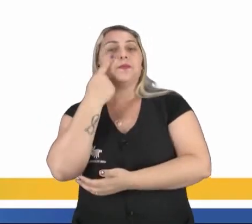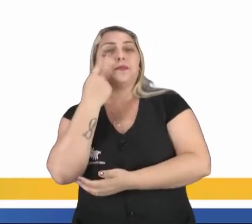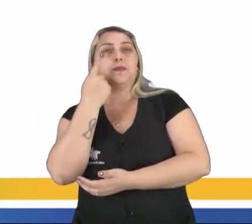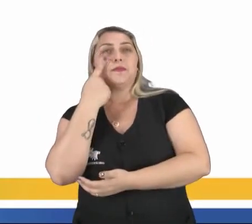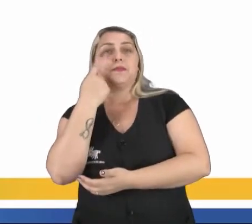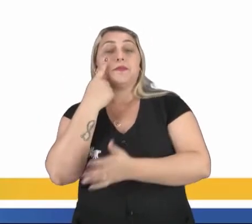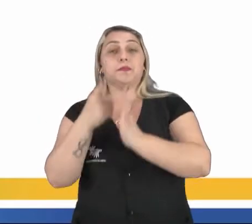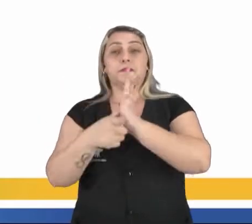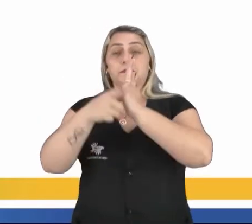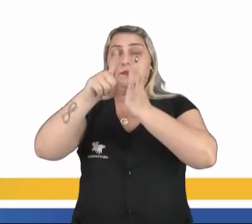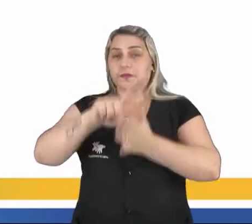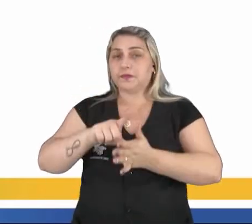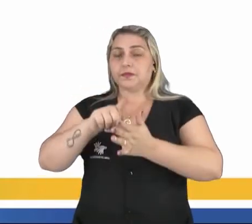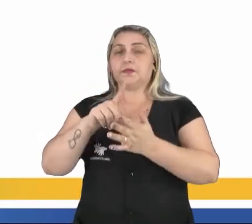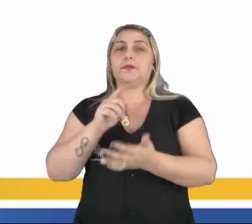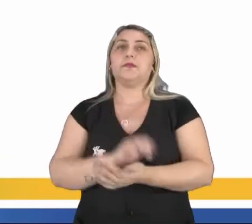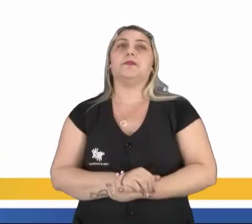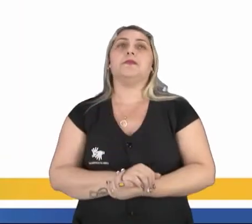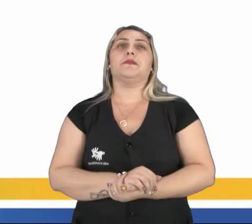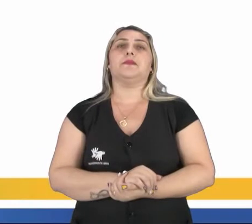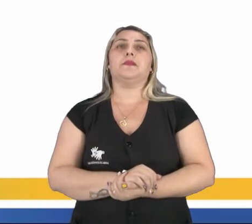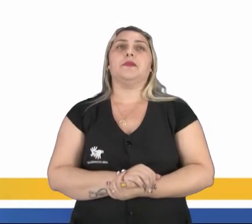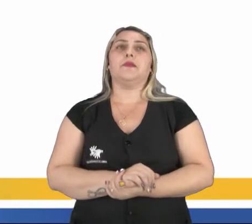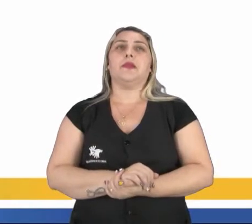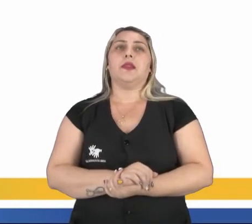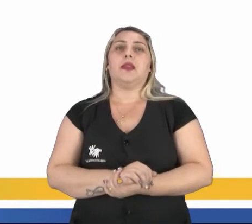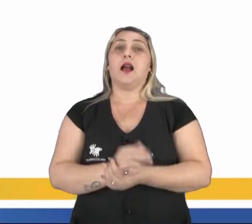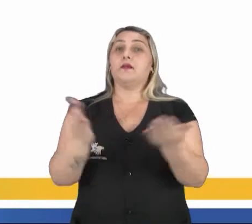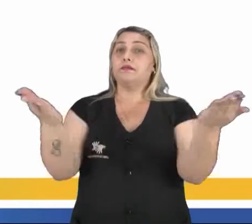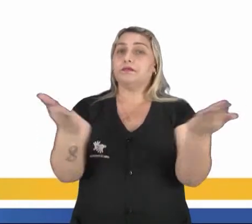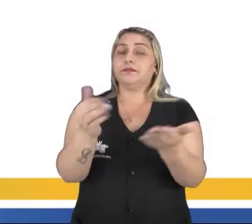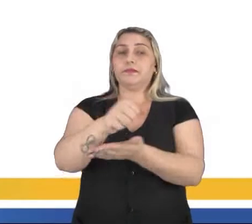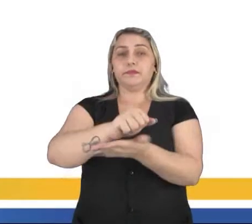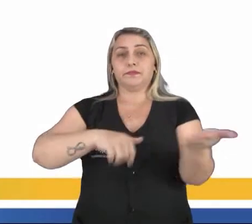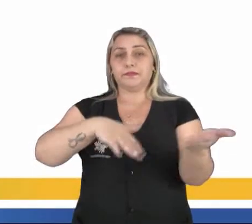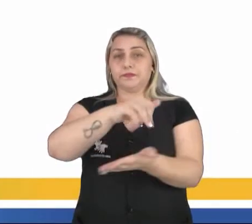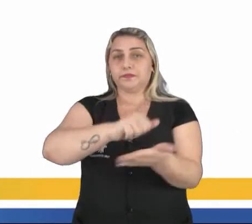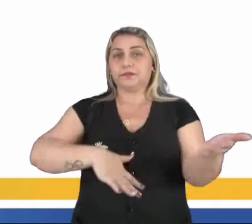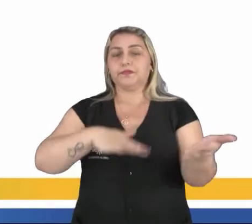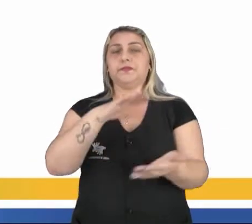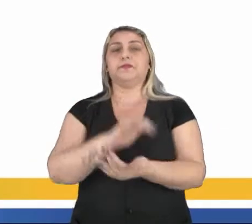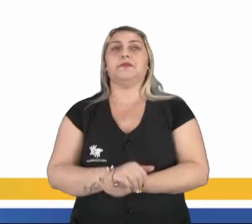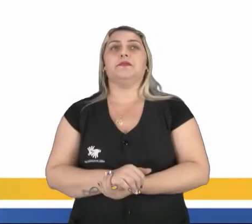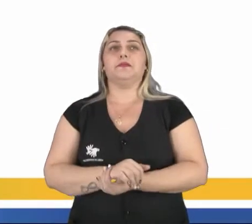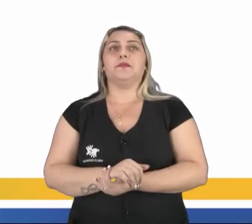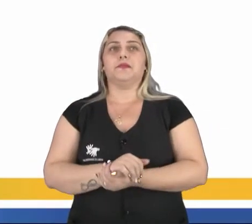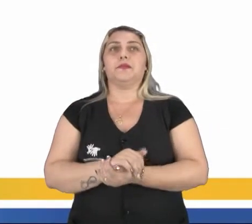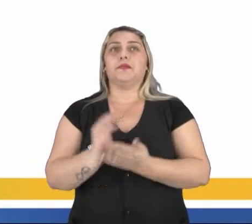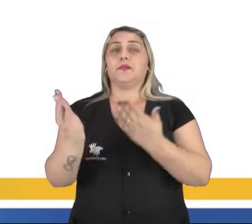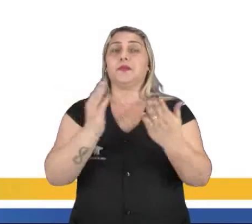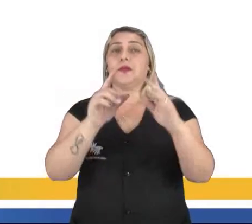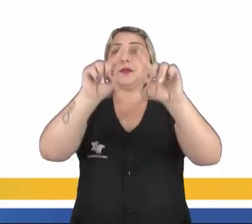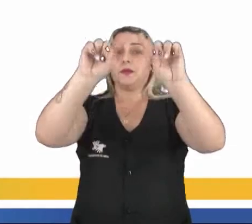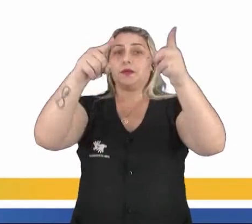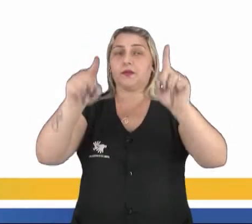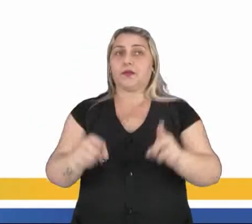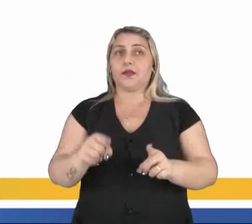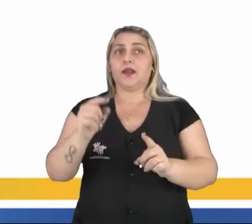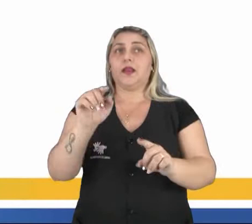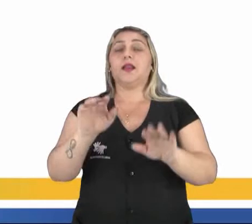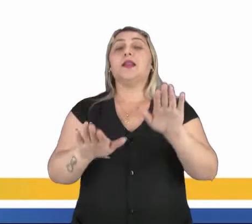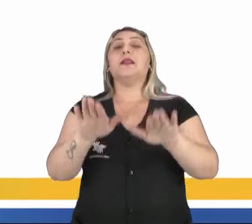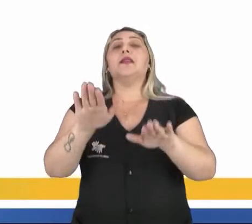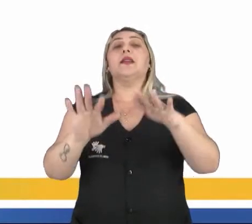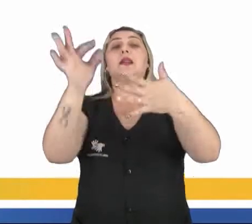bem antes de determinar. Vamos para o nosso exercitando. Relacione as colunas de acordo